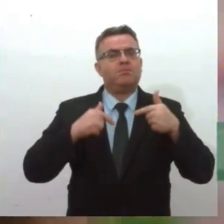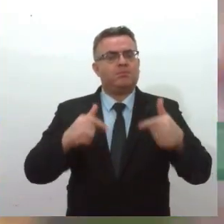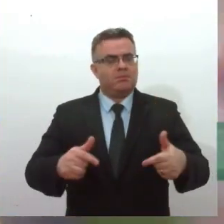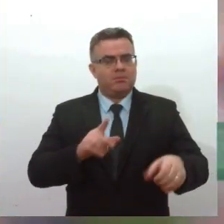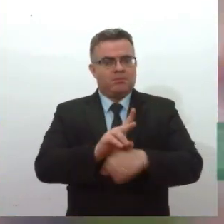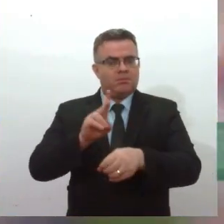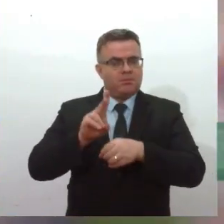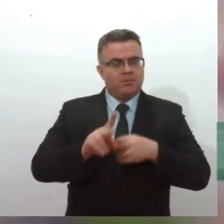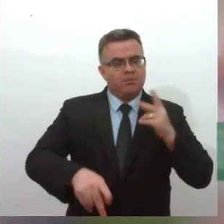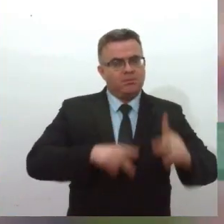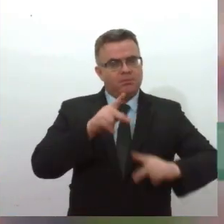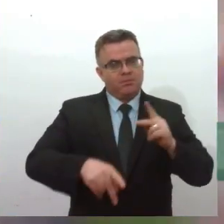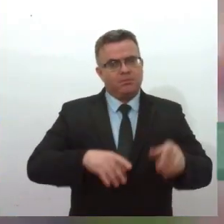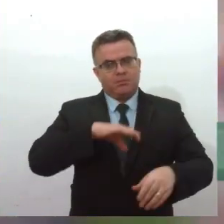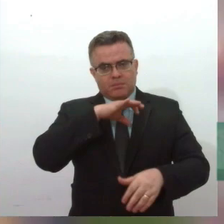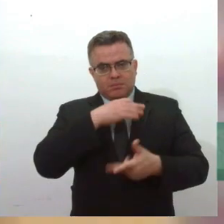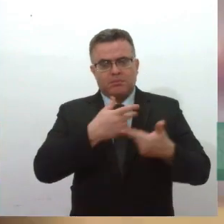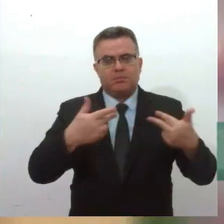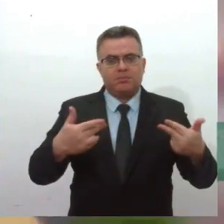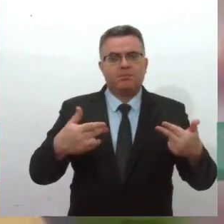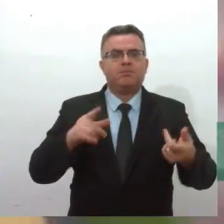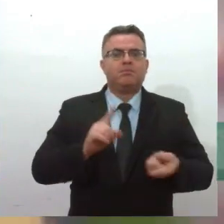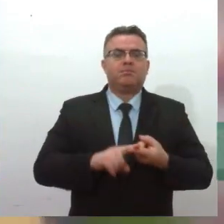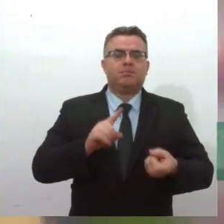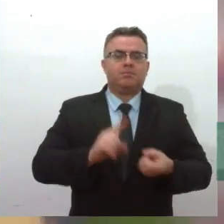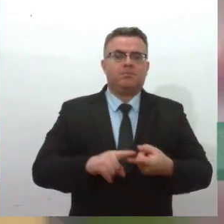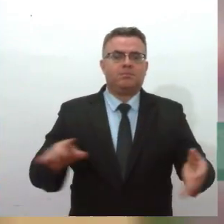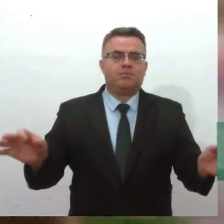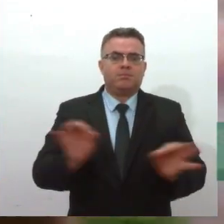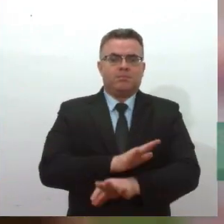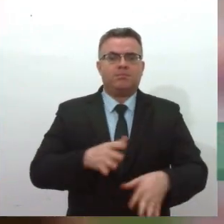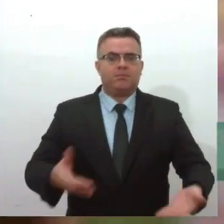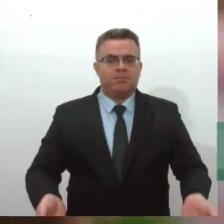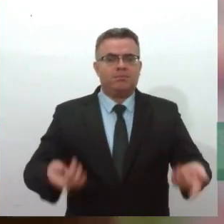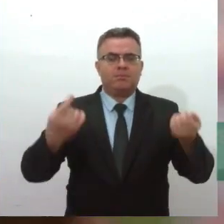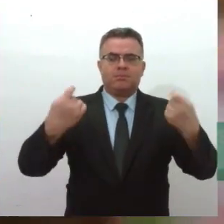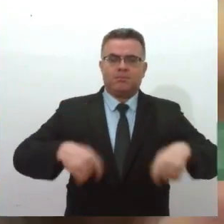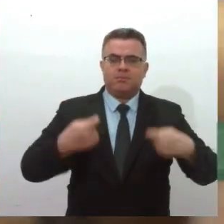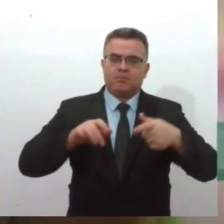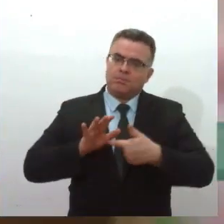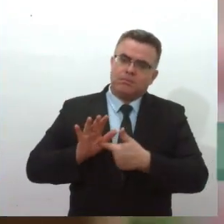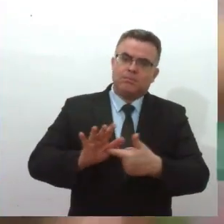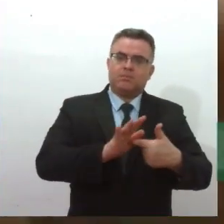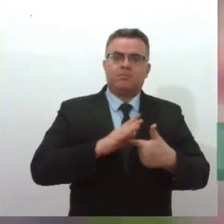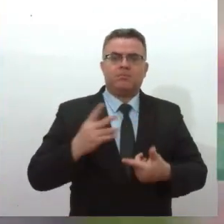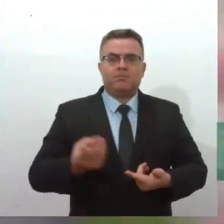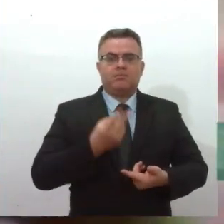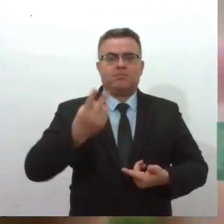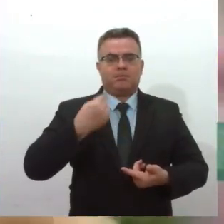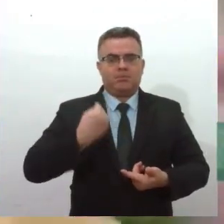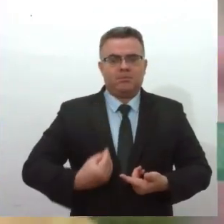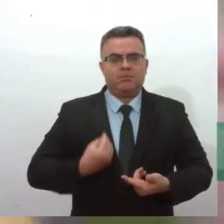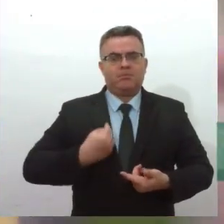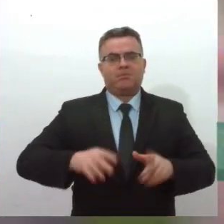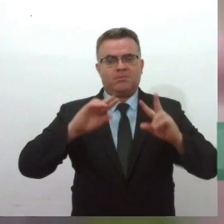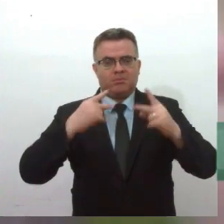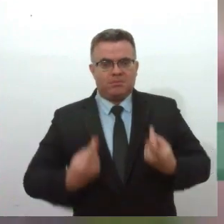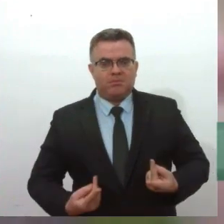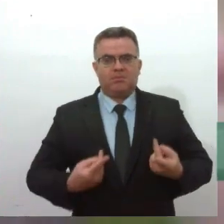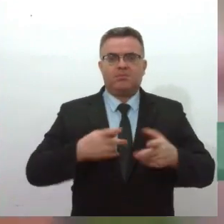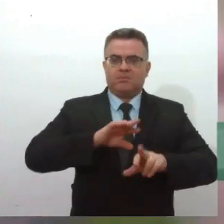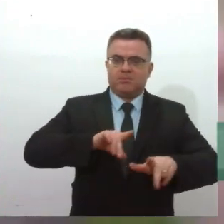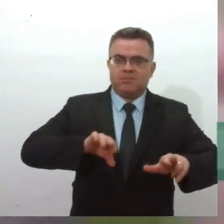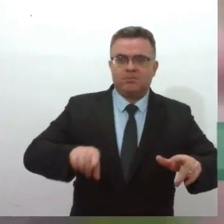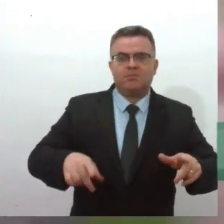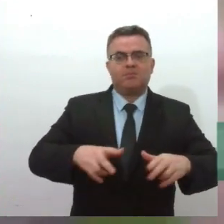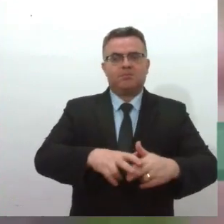população e dos animais né é um ciclo a gente precisa valorizar a vida hum a vida animal nosso meio ambiente também